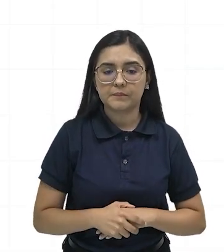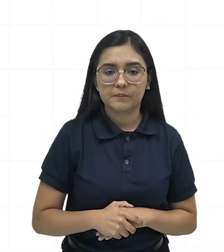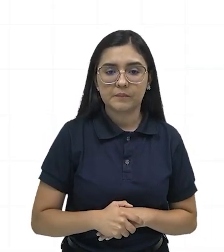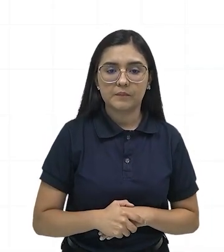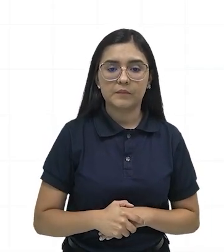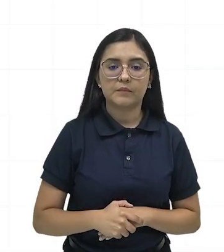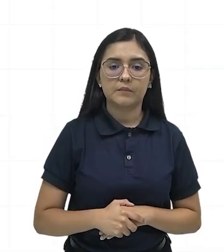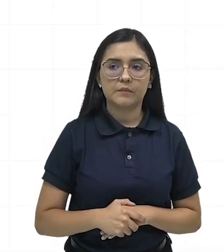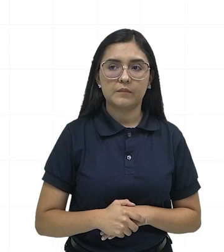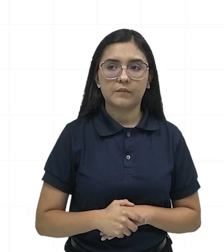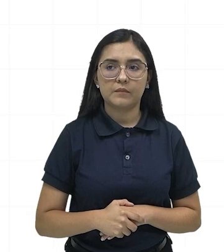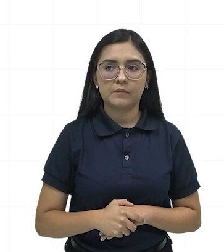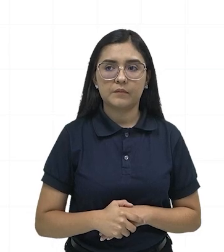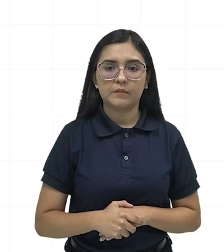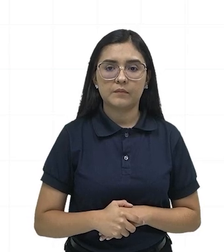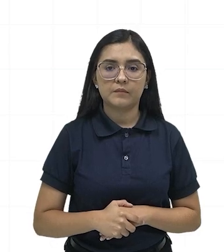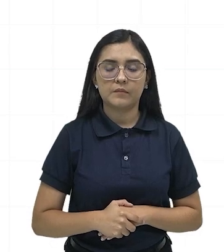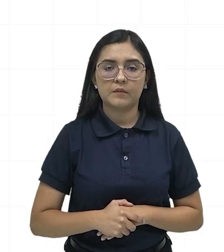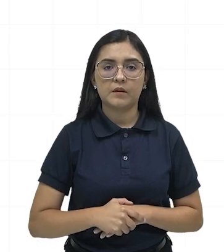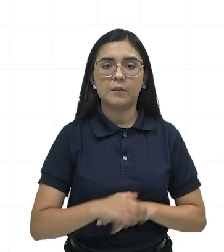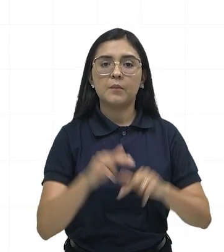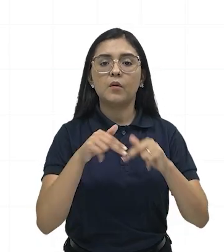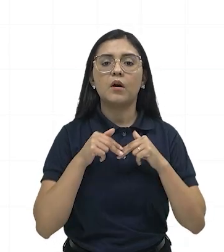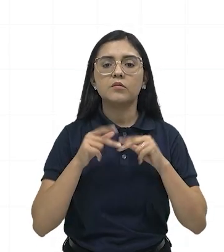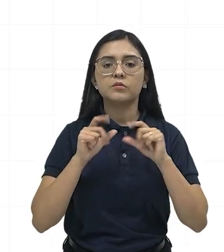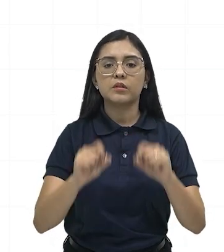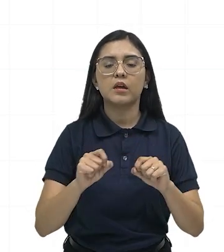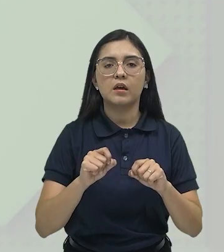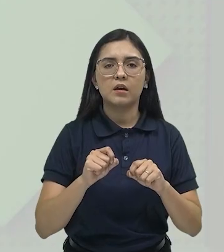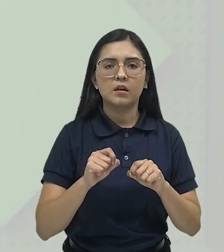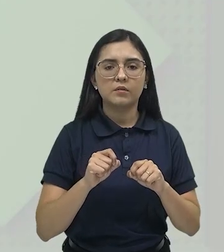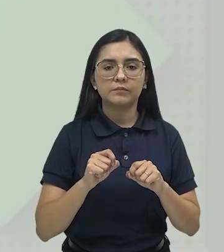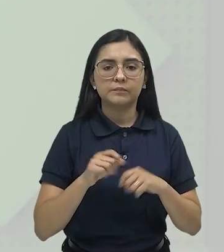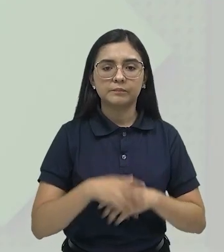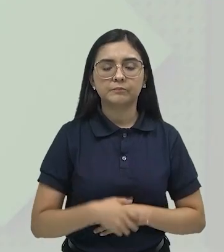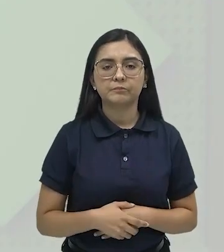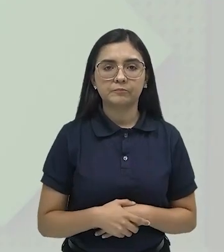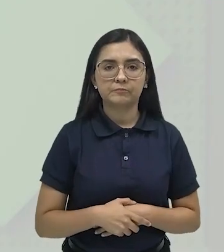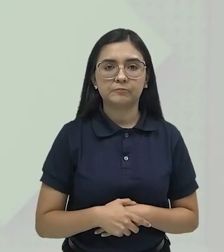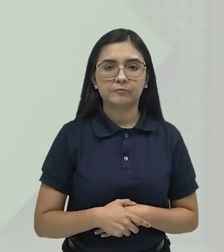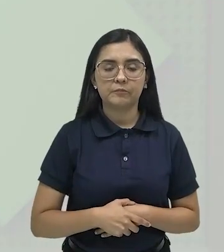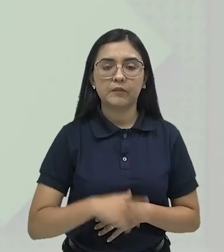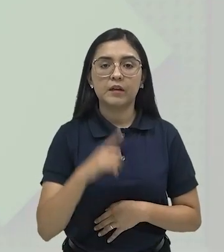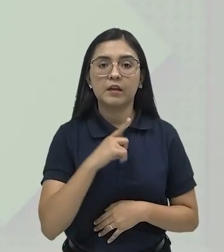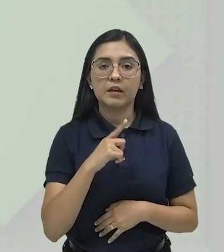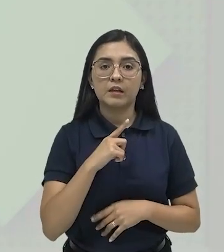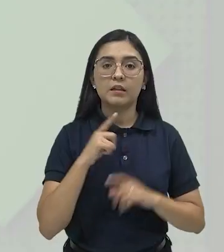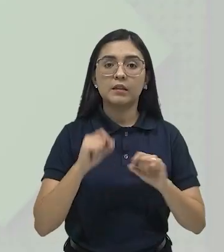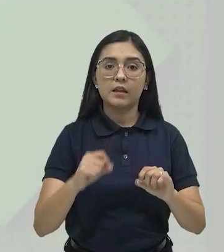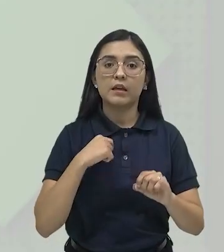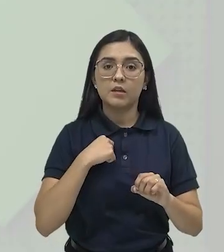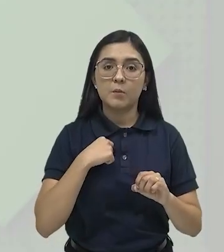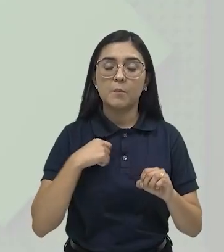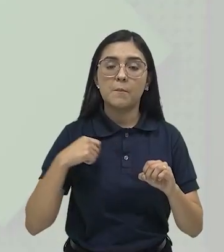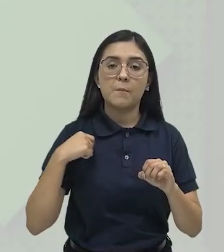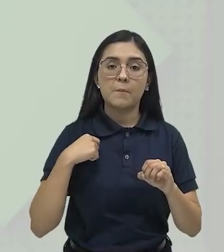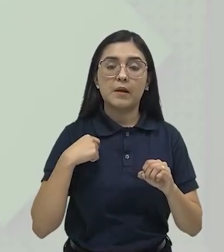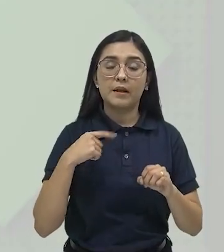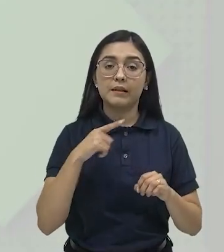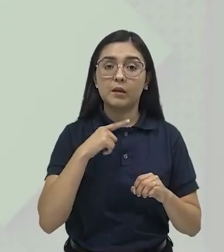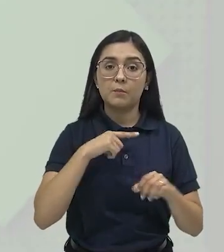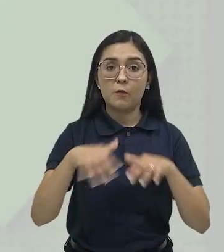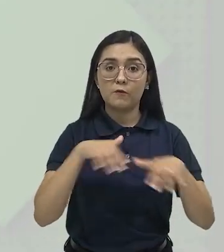a questão dos movimentos, né? Nós temos aí que a Lua ela realiza 3